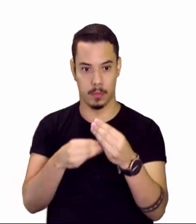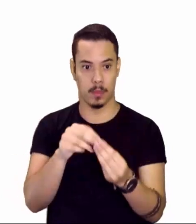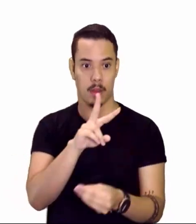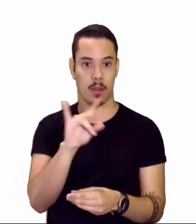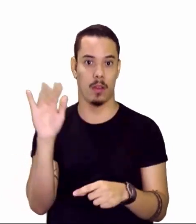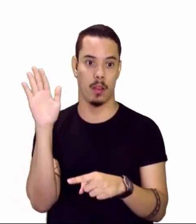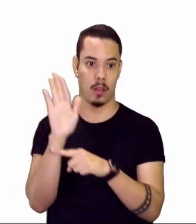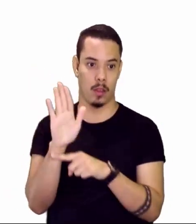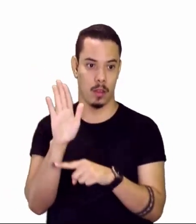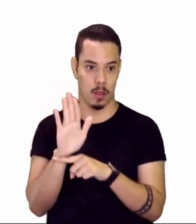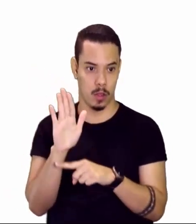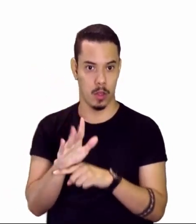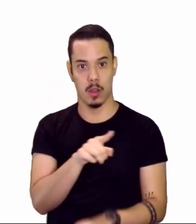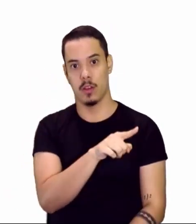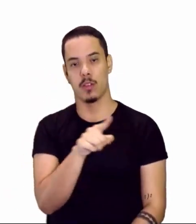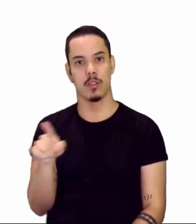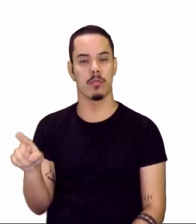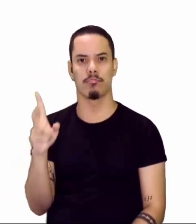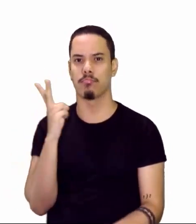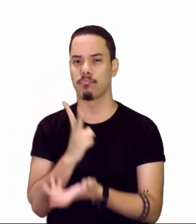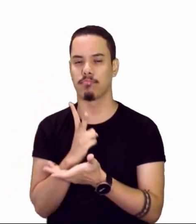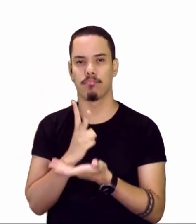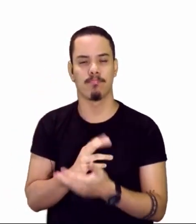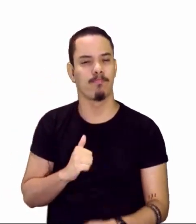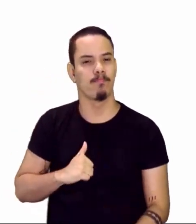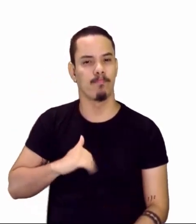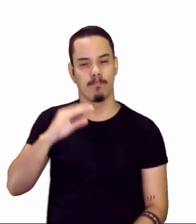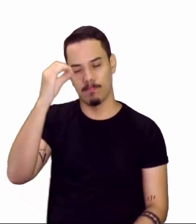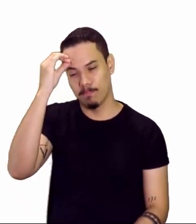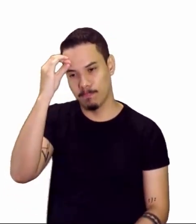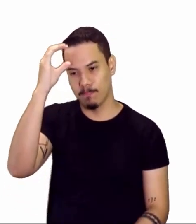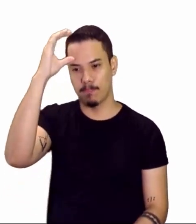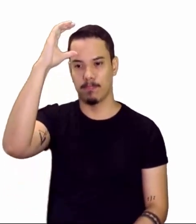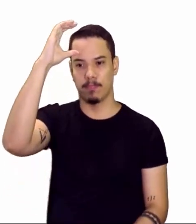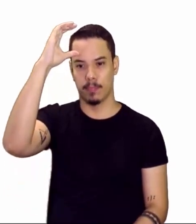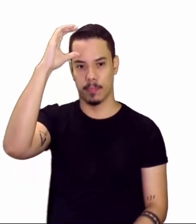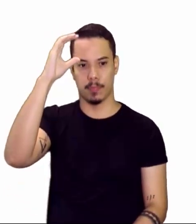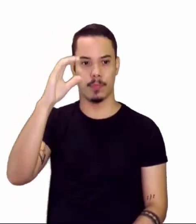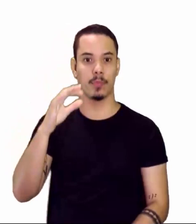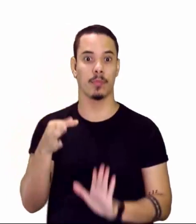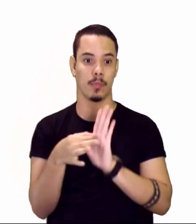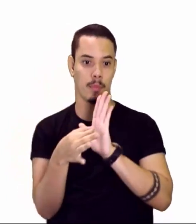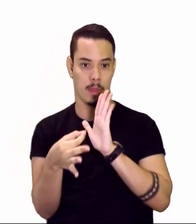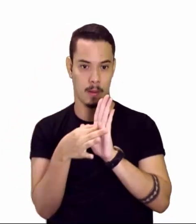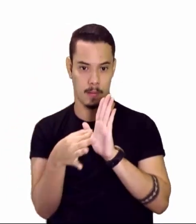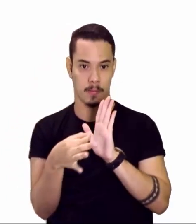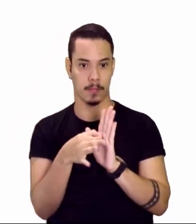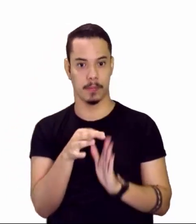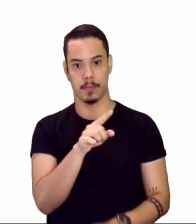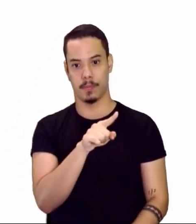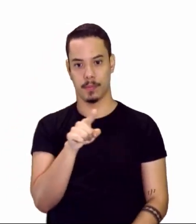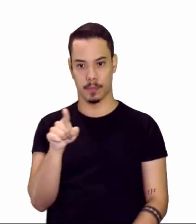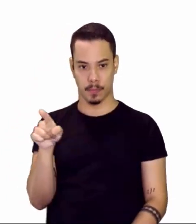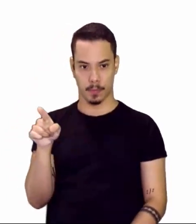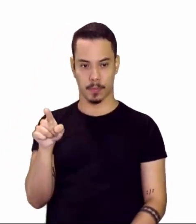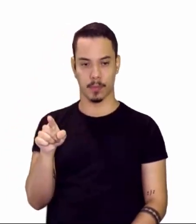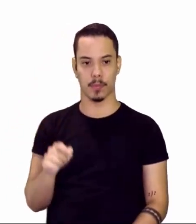ajudar a você enriquecer cada vez mais os seus conhecimentos, sugerimos, meu caro aluno, que